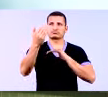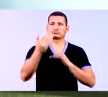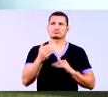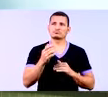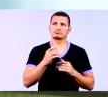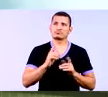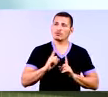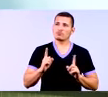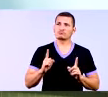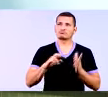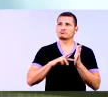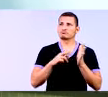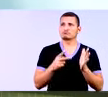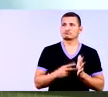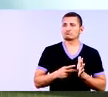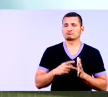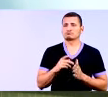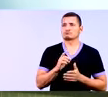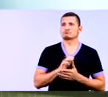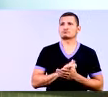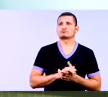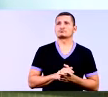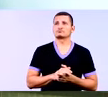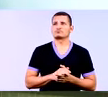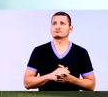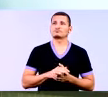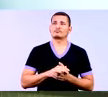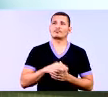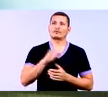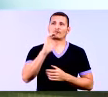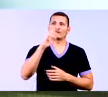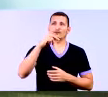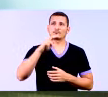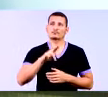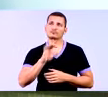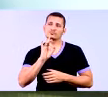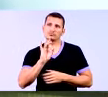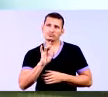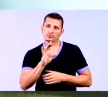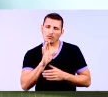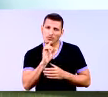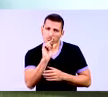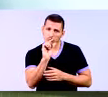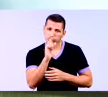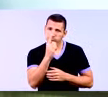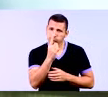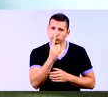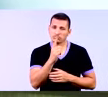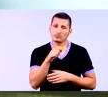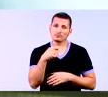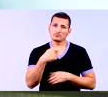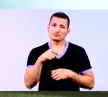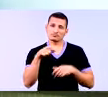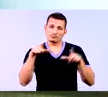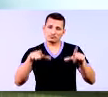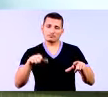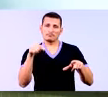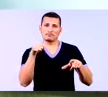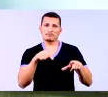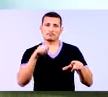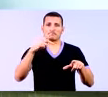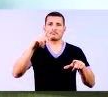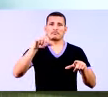Não. Não necessariamente. Não necessariamente. O processador é só uma parte. Ele vai ter que estar na placa-mãe, ele tem que se comunicar